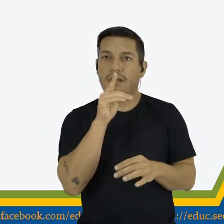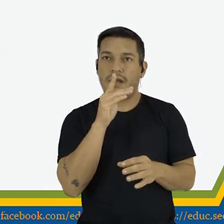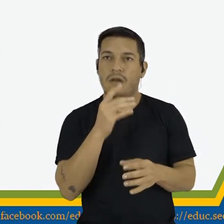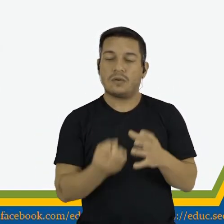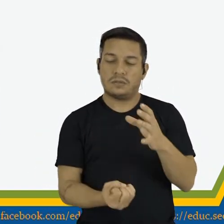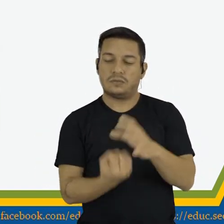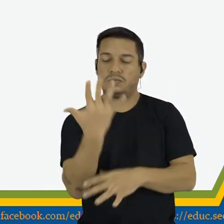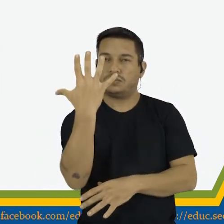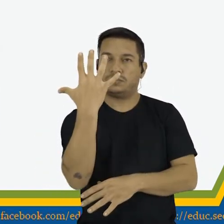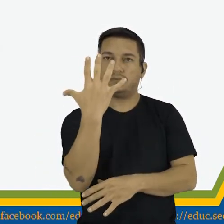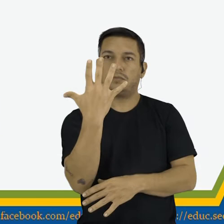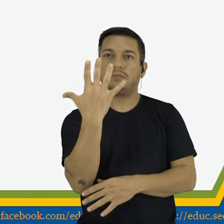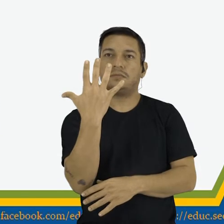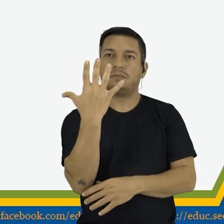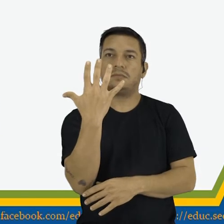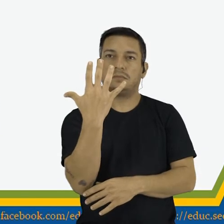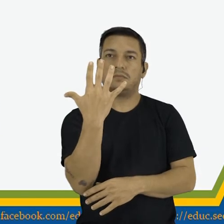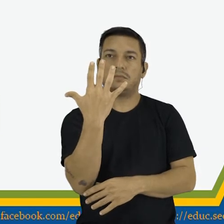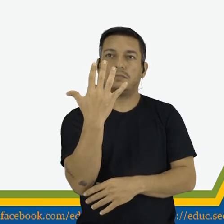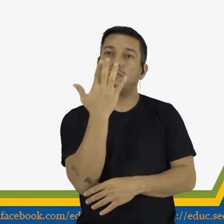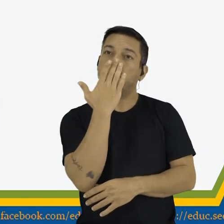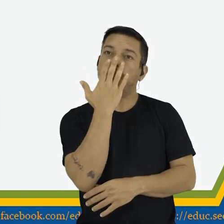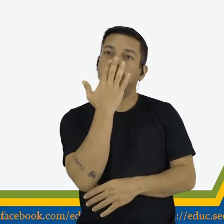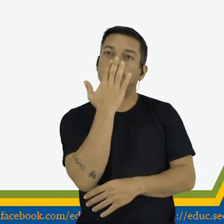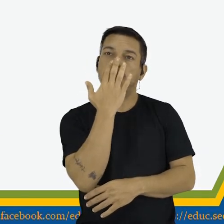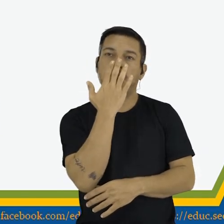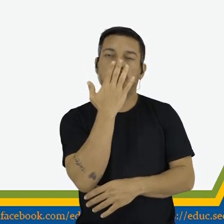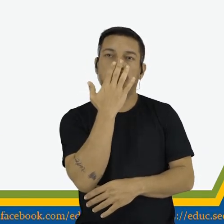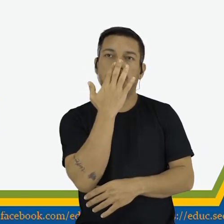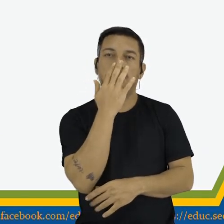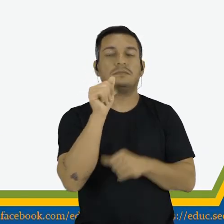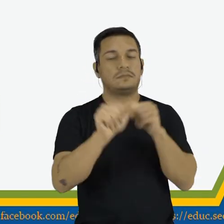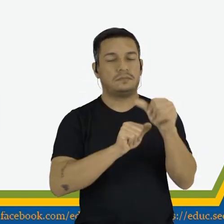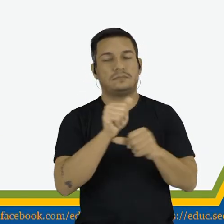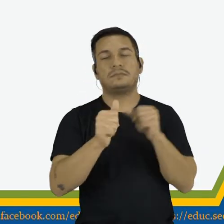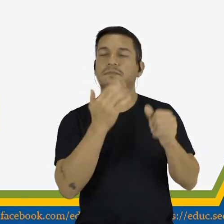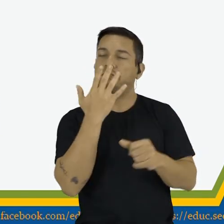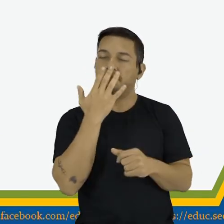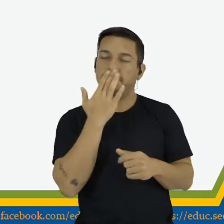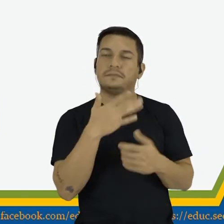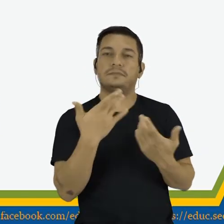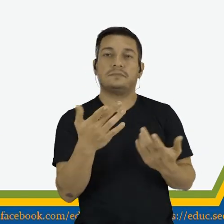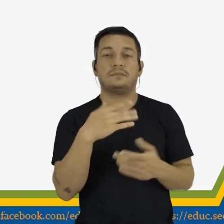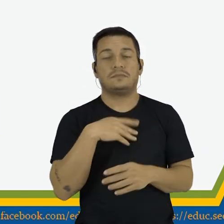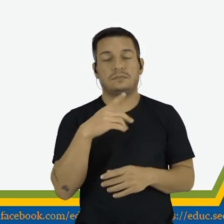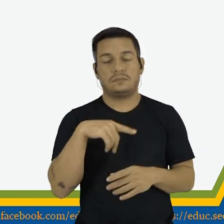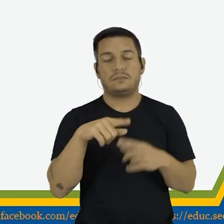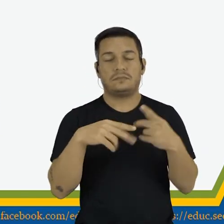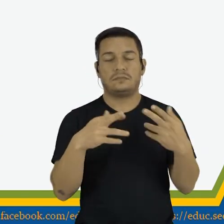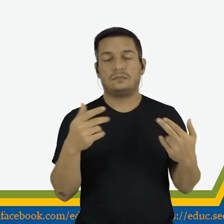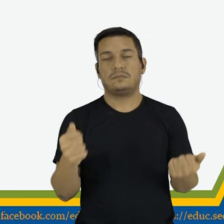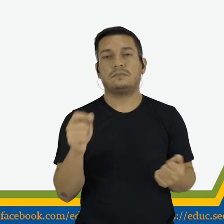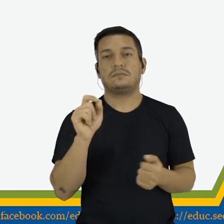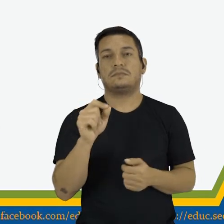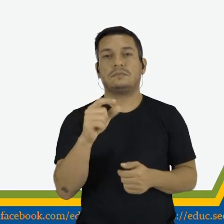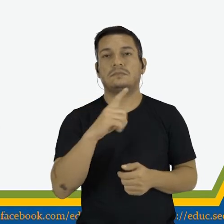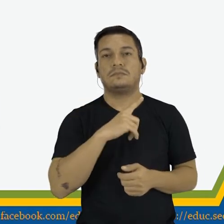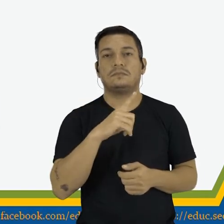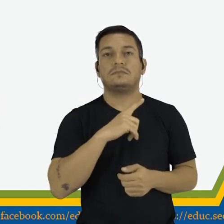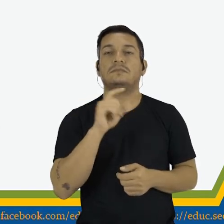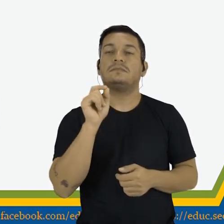que surgiu essa coloração, essa mudança de cor. Então, quando um material, ele